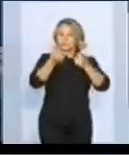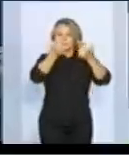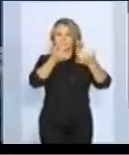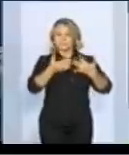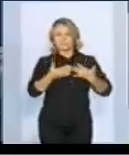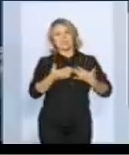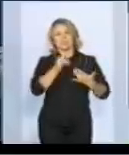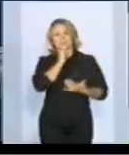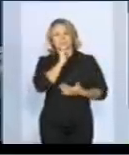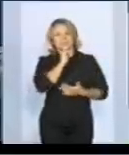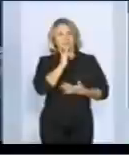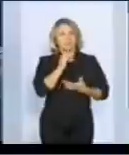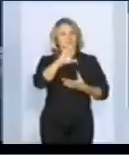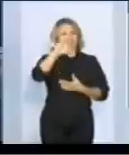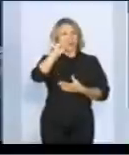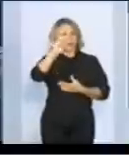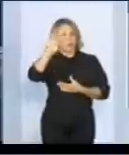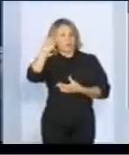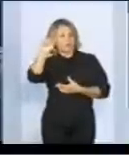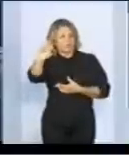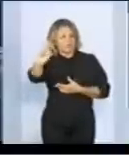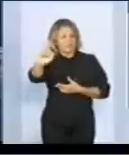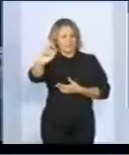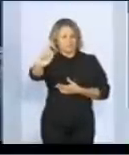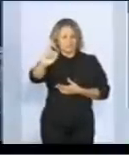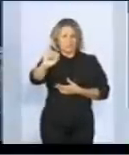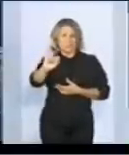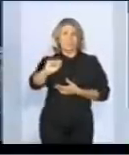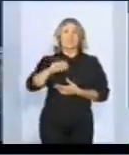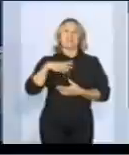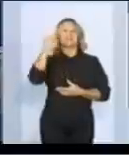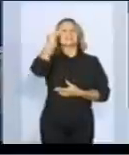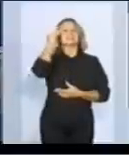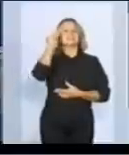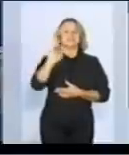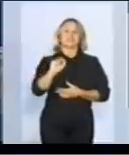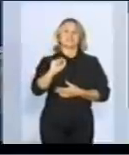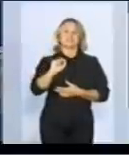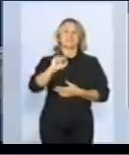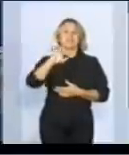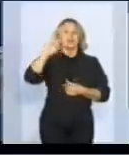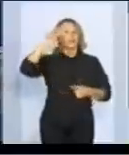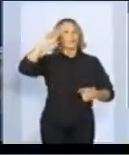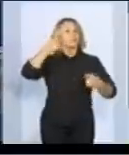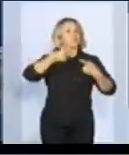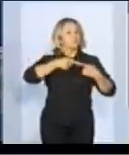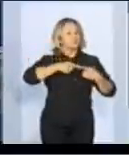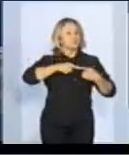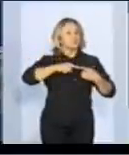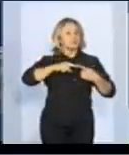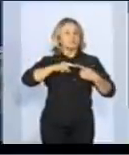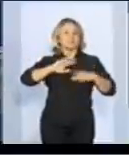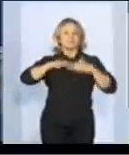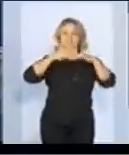questão específica da cota. E nós podemos entender que o objetivo é desenvolver o conteúdo nacional, que eu gostaria de